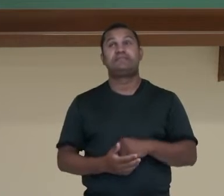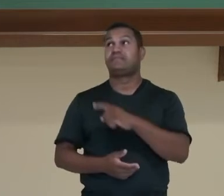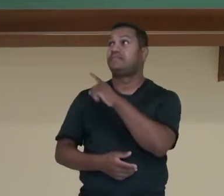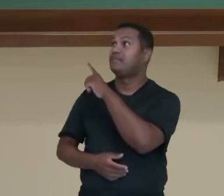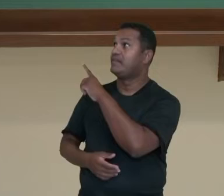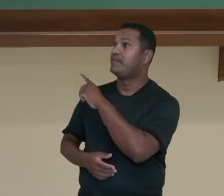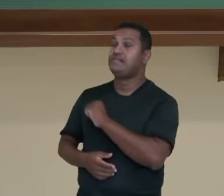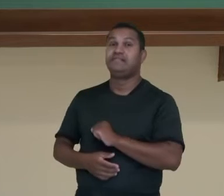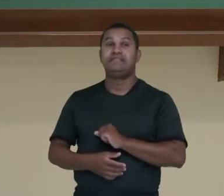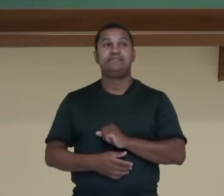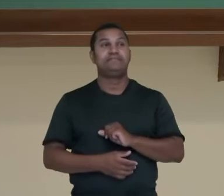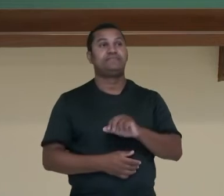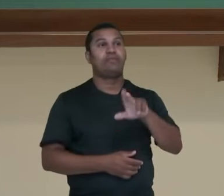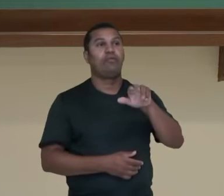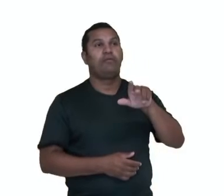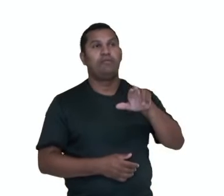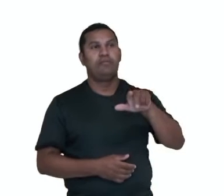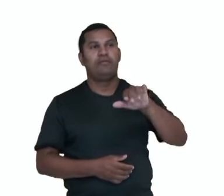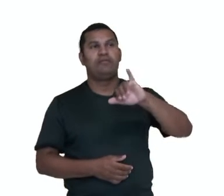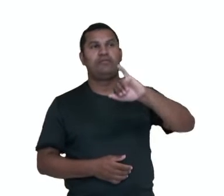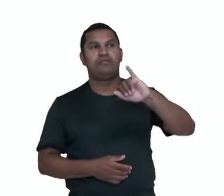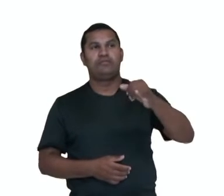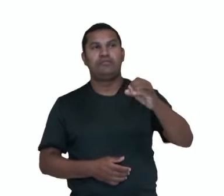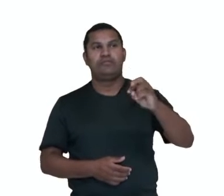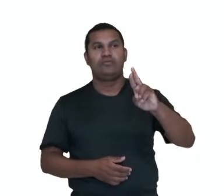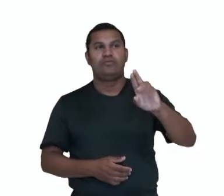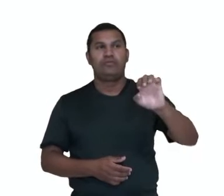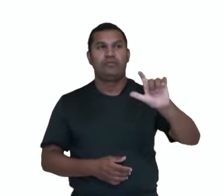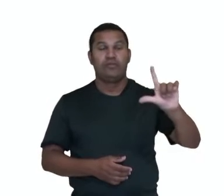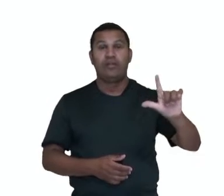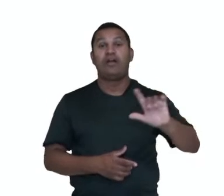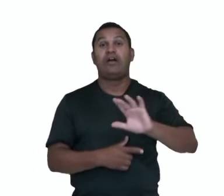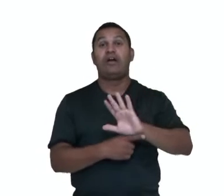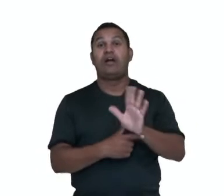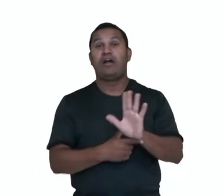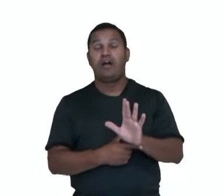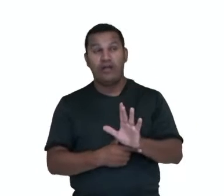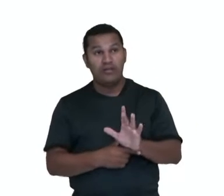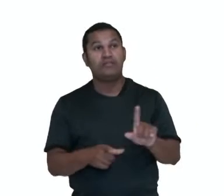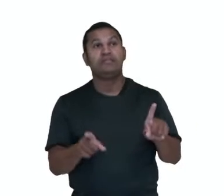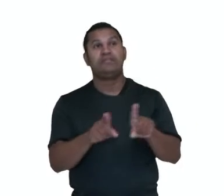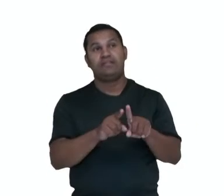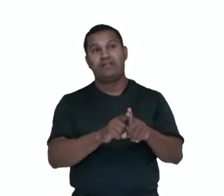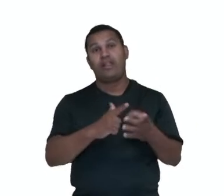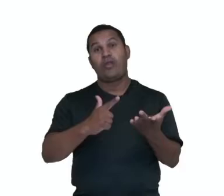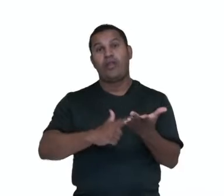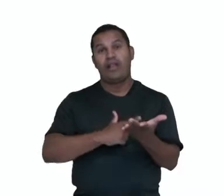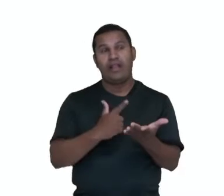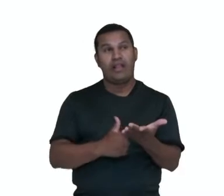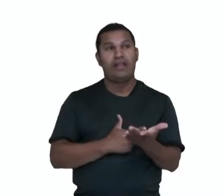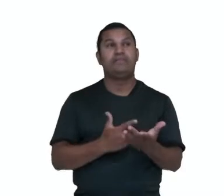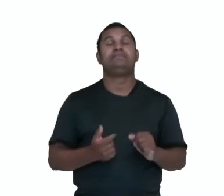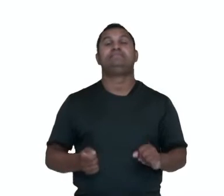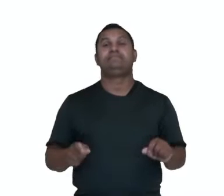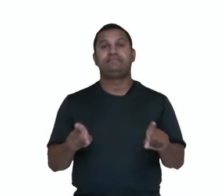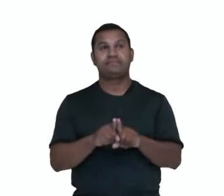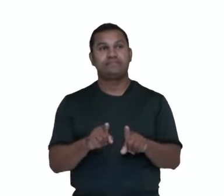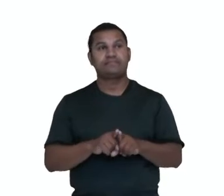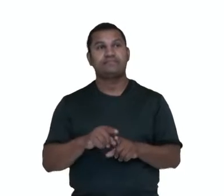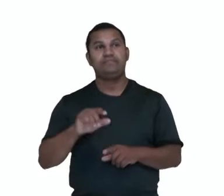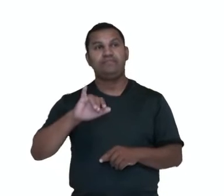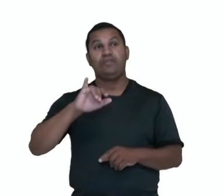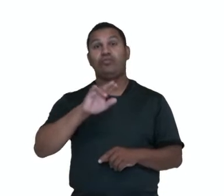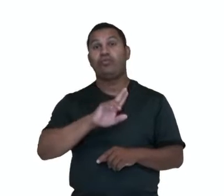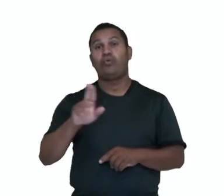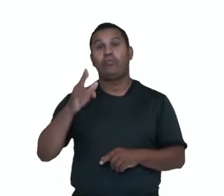livro fenomenal. Irmão do Jorel, série de desenho animado brasileira, foi criado por Juliano Henrico. Desenho ganhador de um concurso promovido